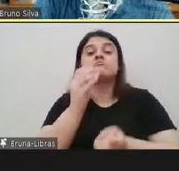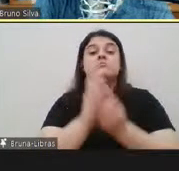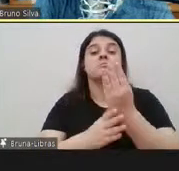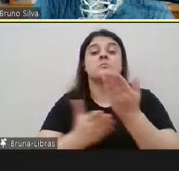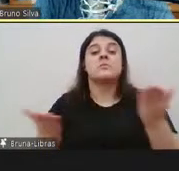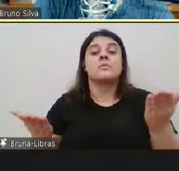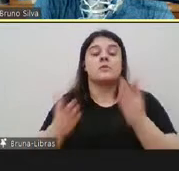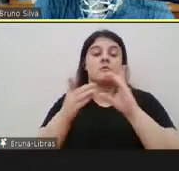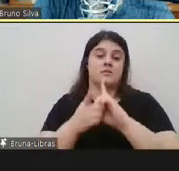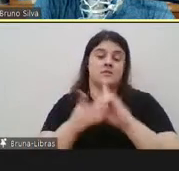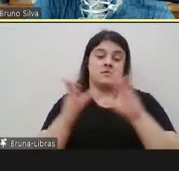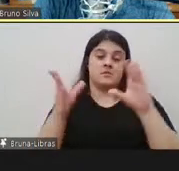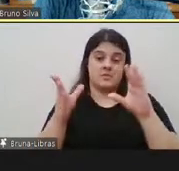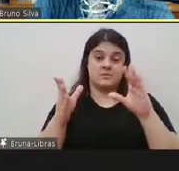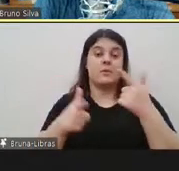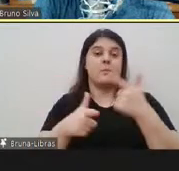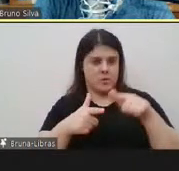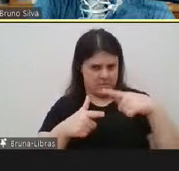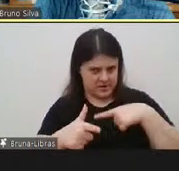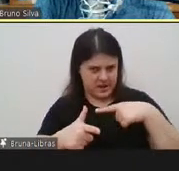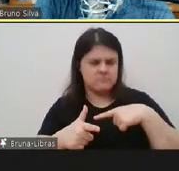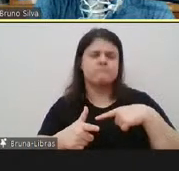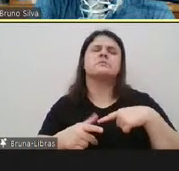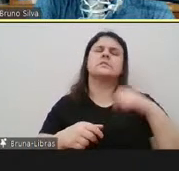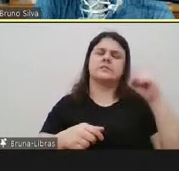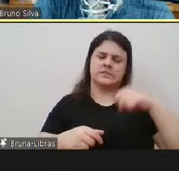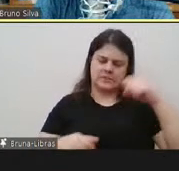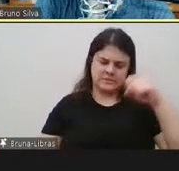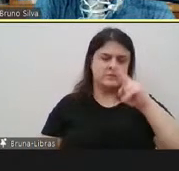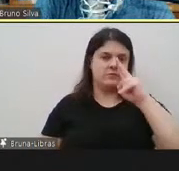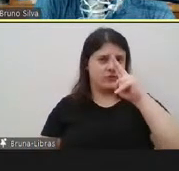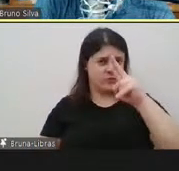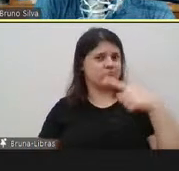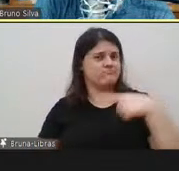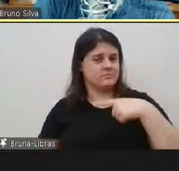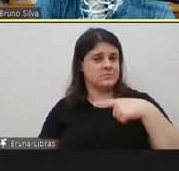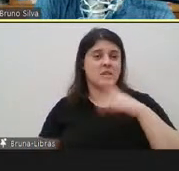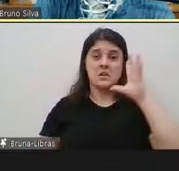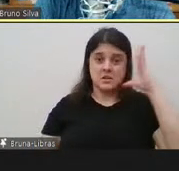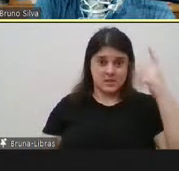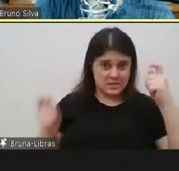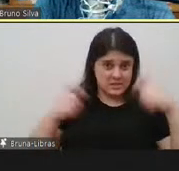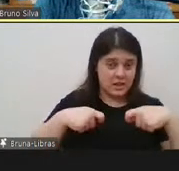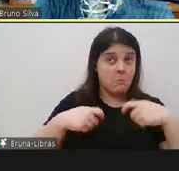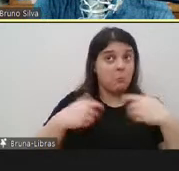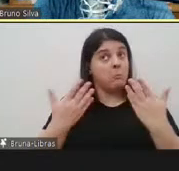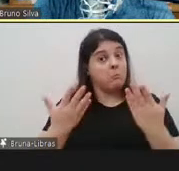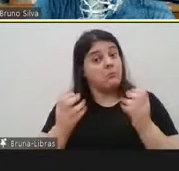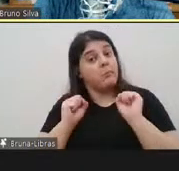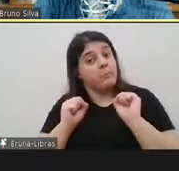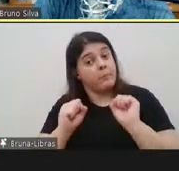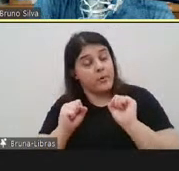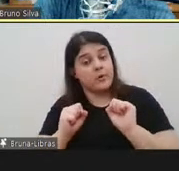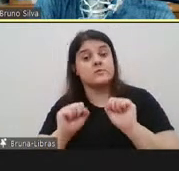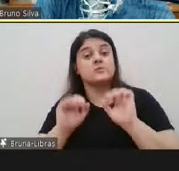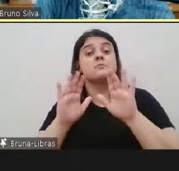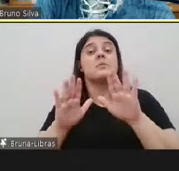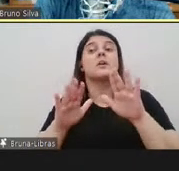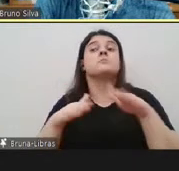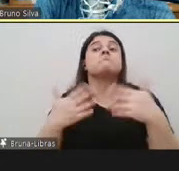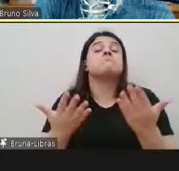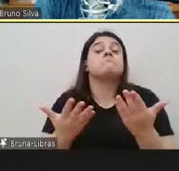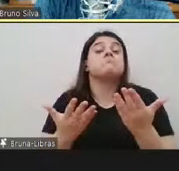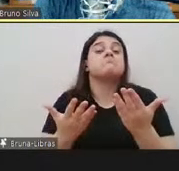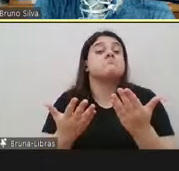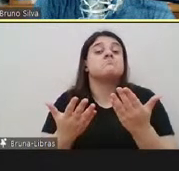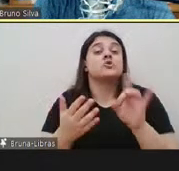como democracia a problemas a problemas gravíssimos no Brasil há soluções pode haver soluções mas essa